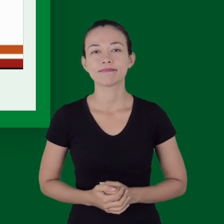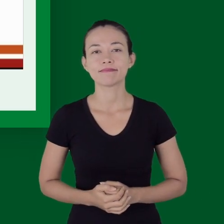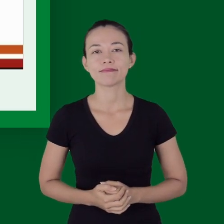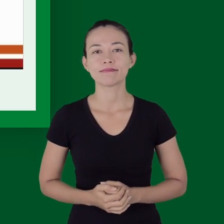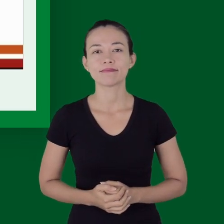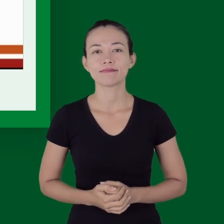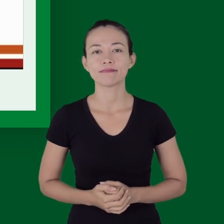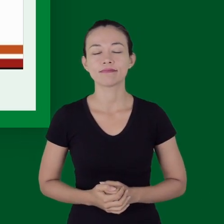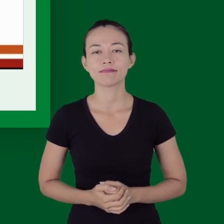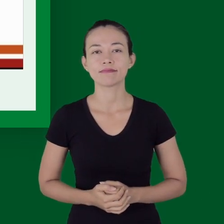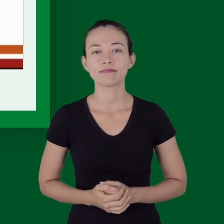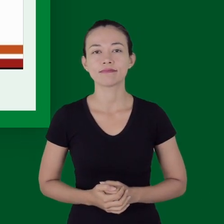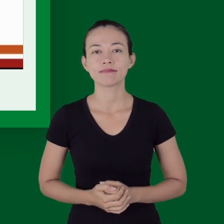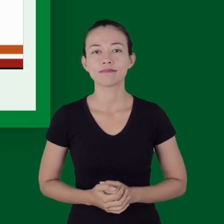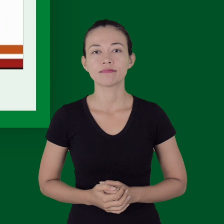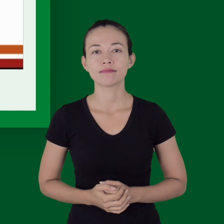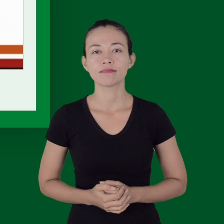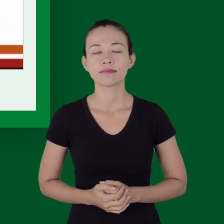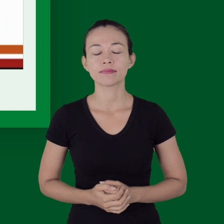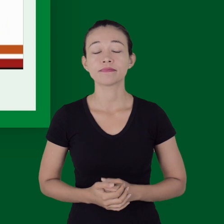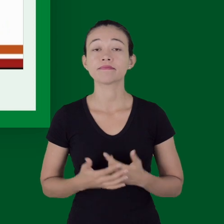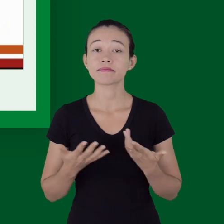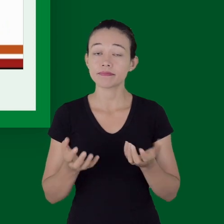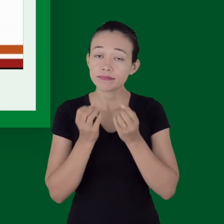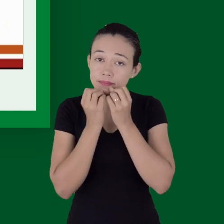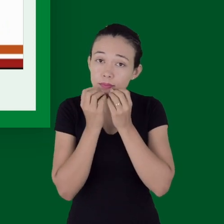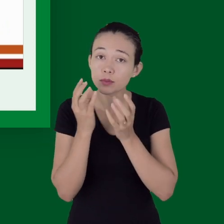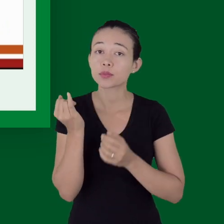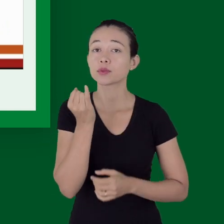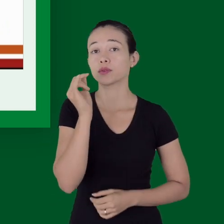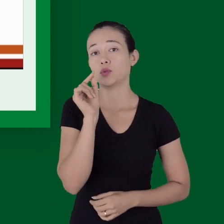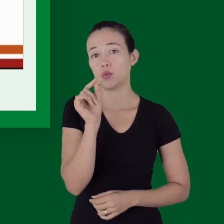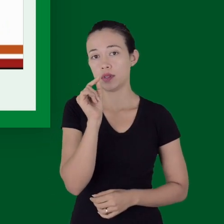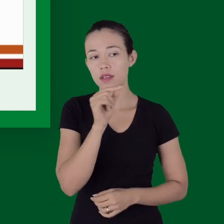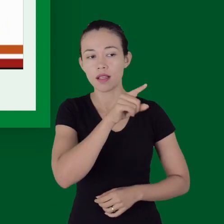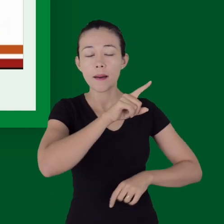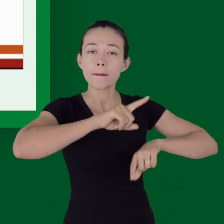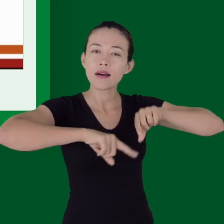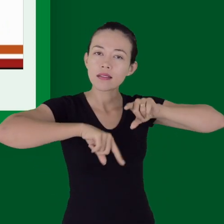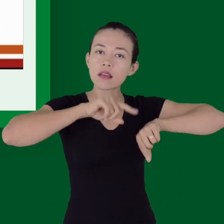É de fundamental importância que a gente sempre esteja com o material pronto,